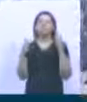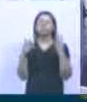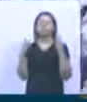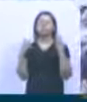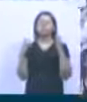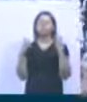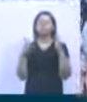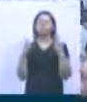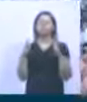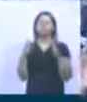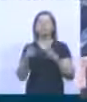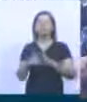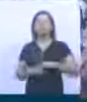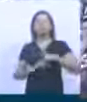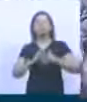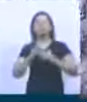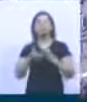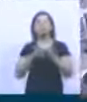estás, comigo